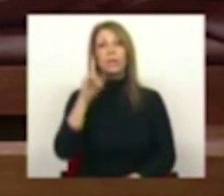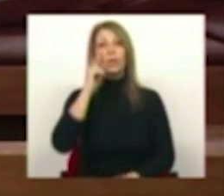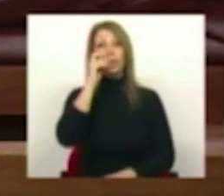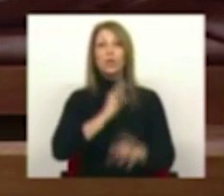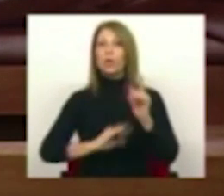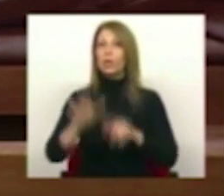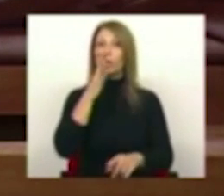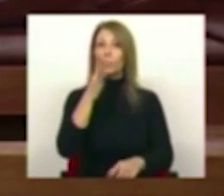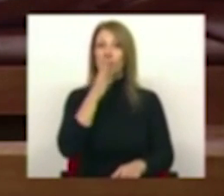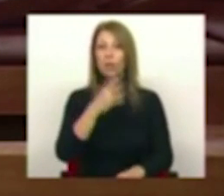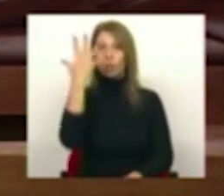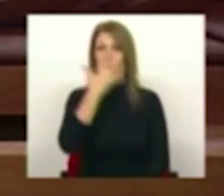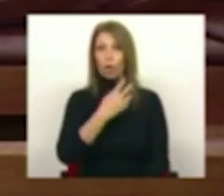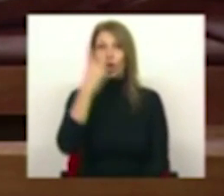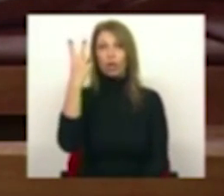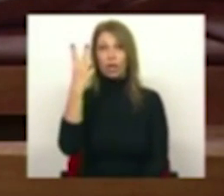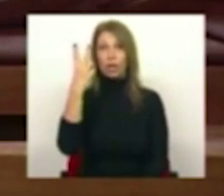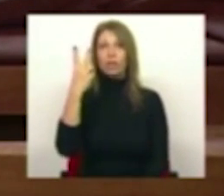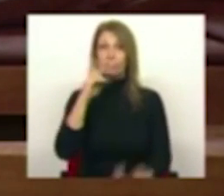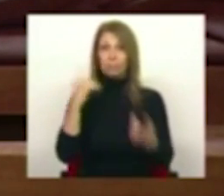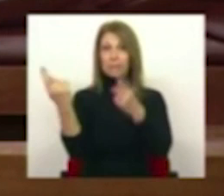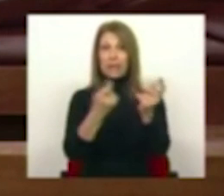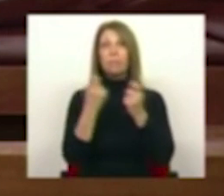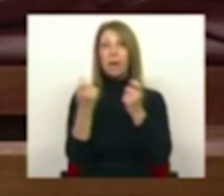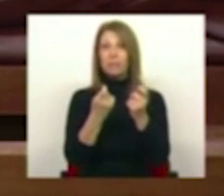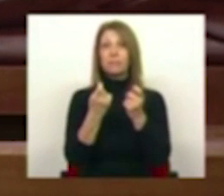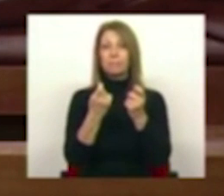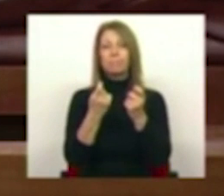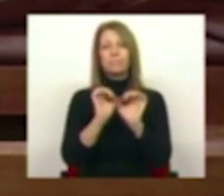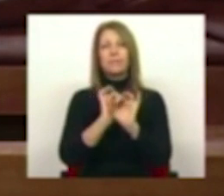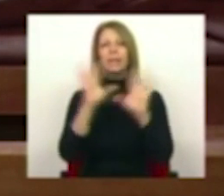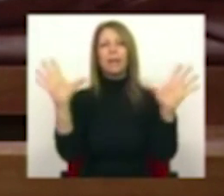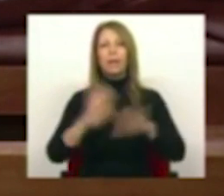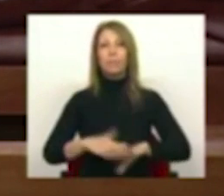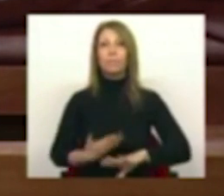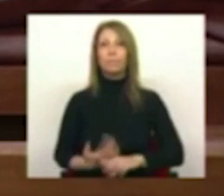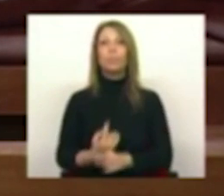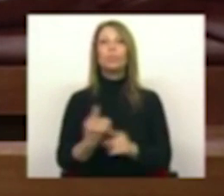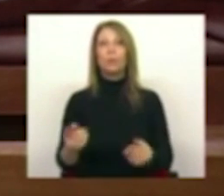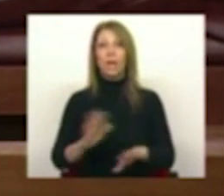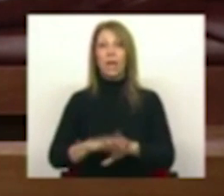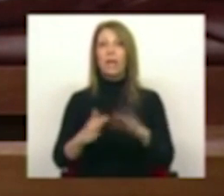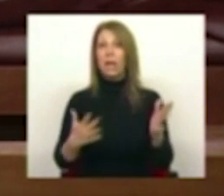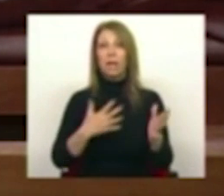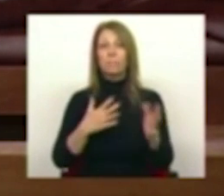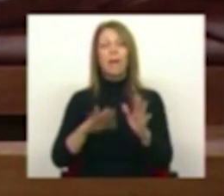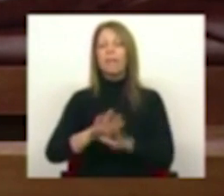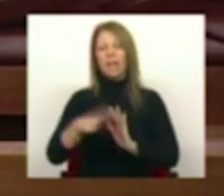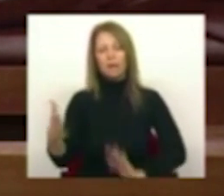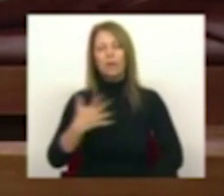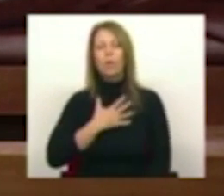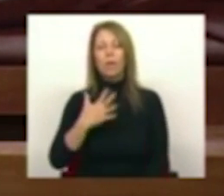destes 2 dias de debate, fica ainda mais claro porque não quer a direita este Orçamento de